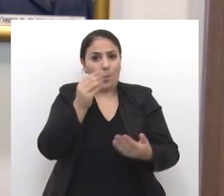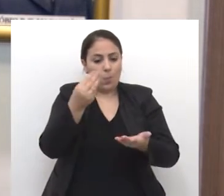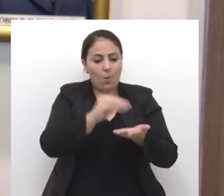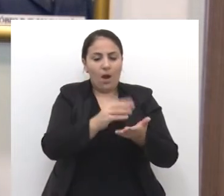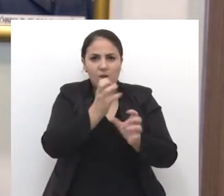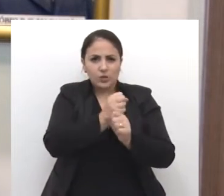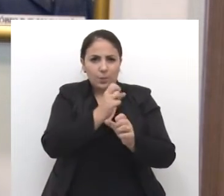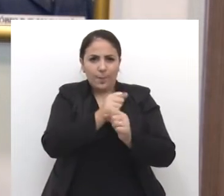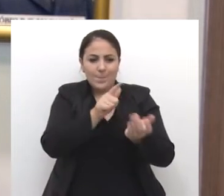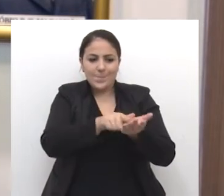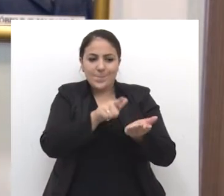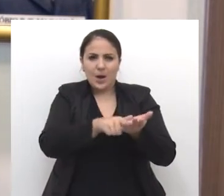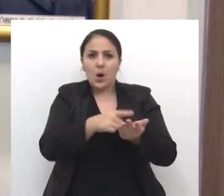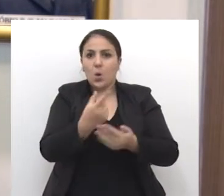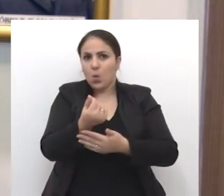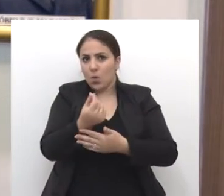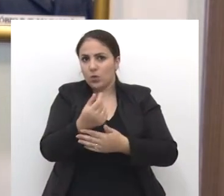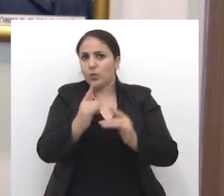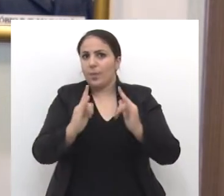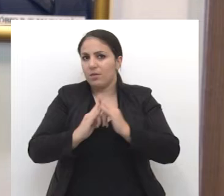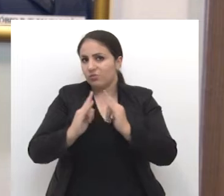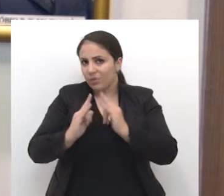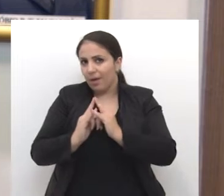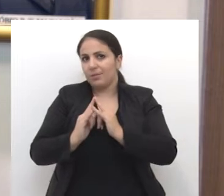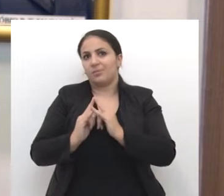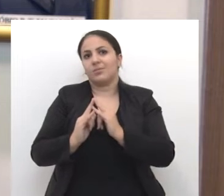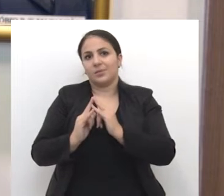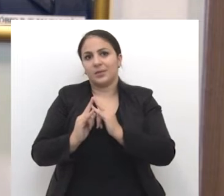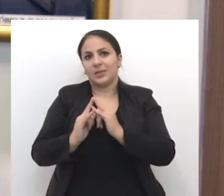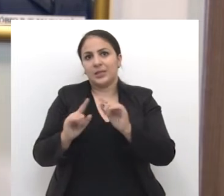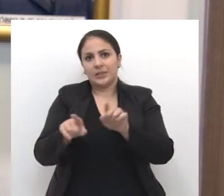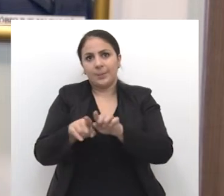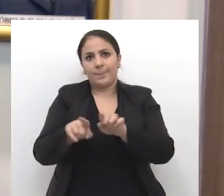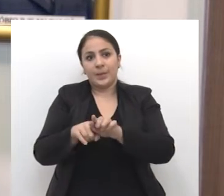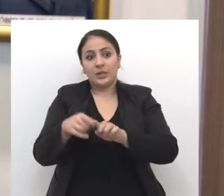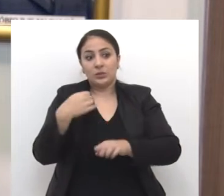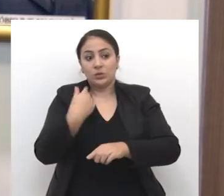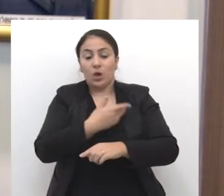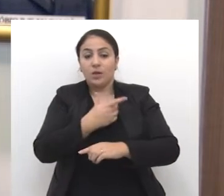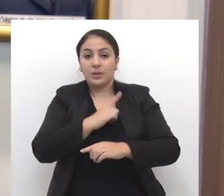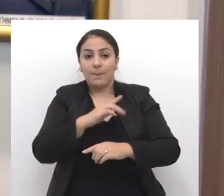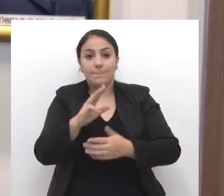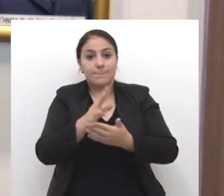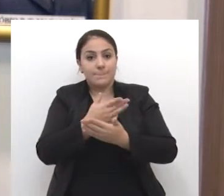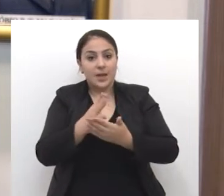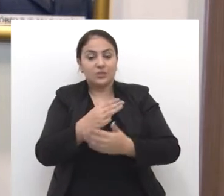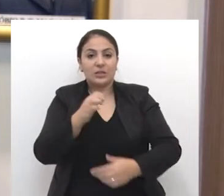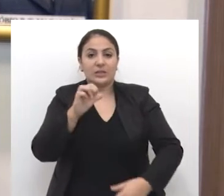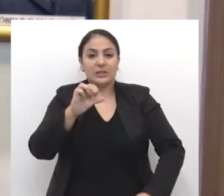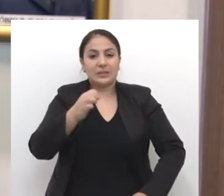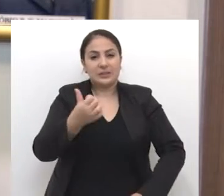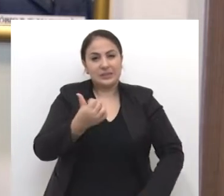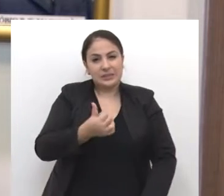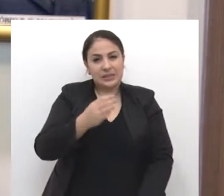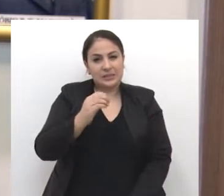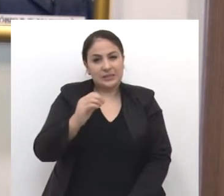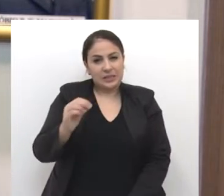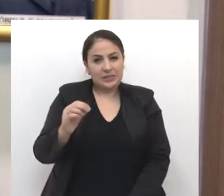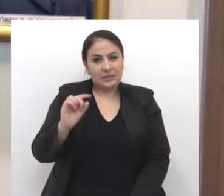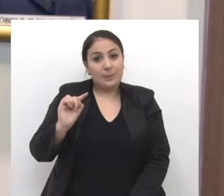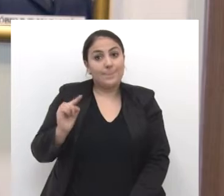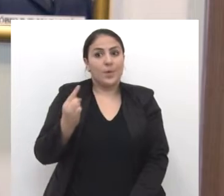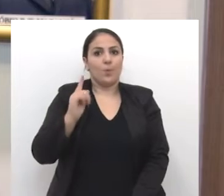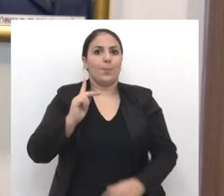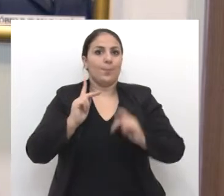botar no papel o custo que é isso para uma entidade, e além de tudo nós temos uma média de 600 mil pessoas